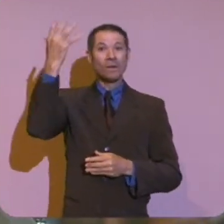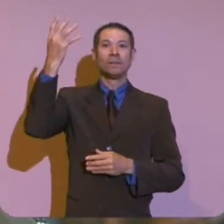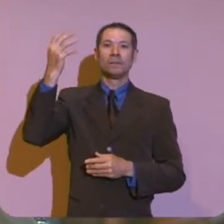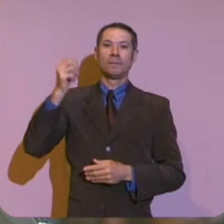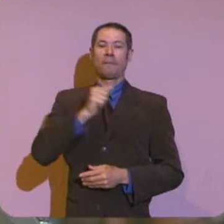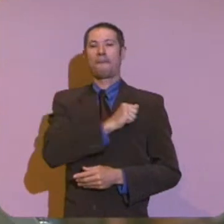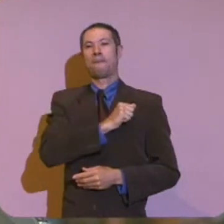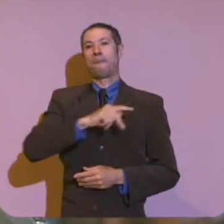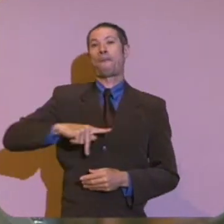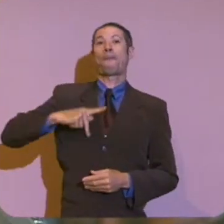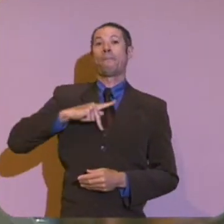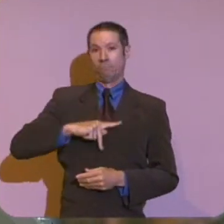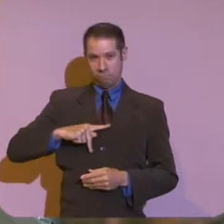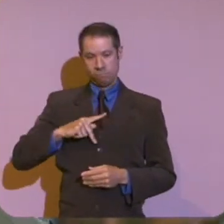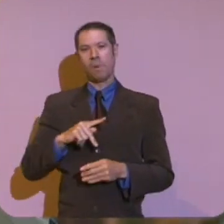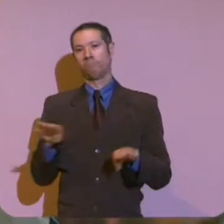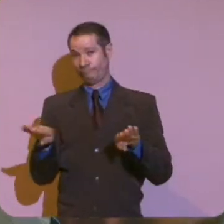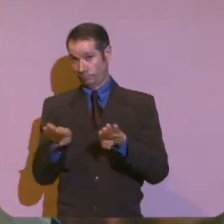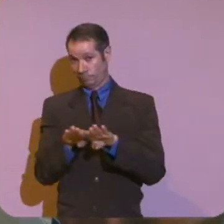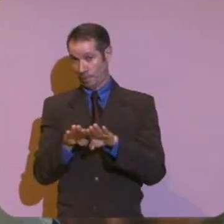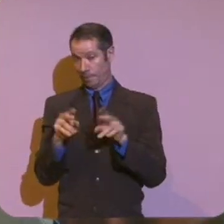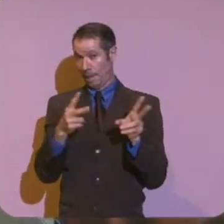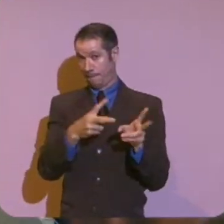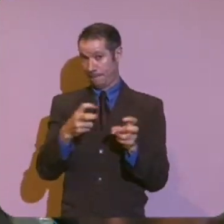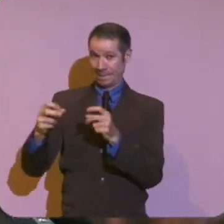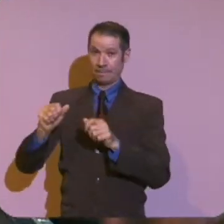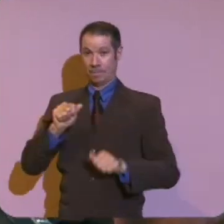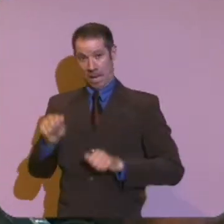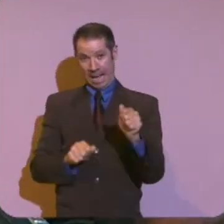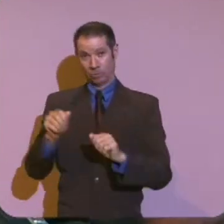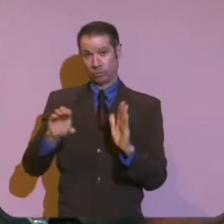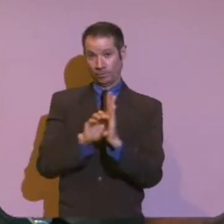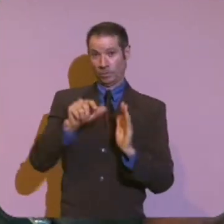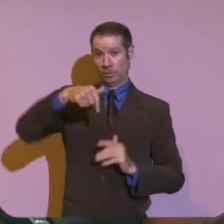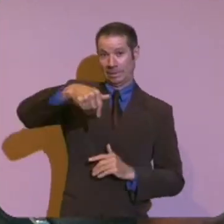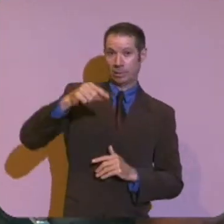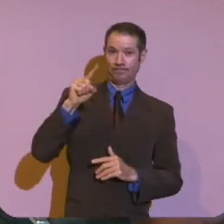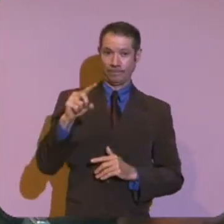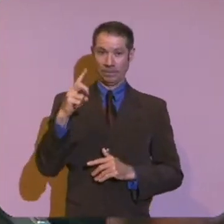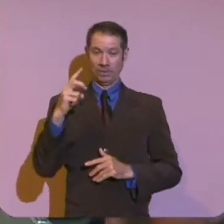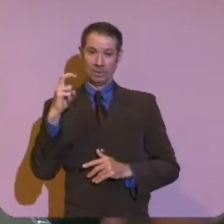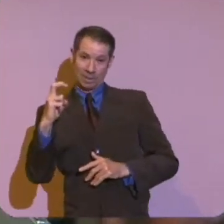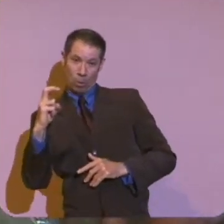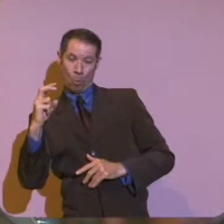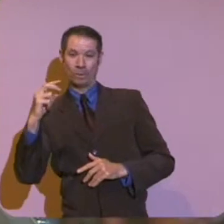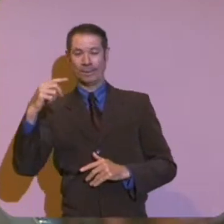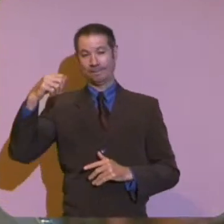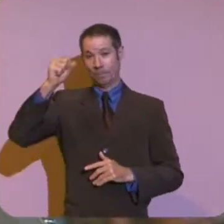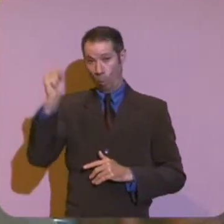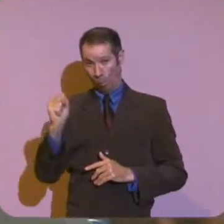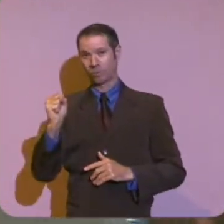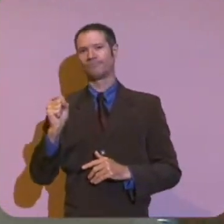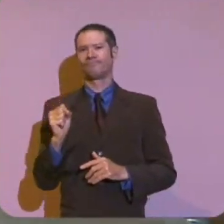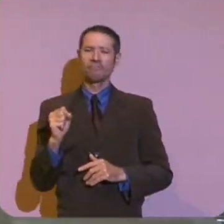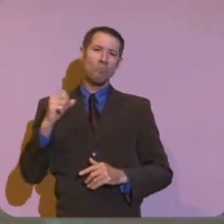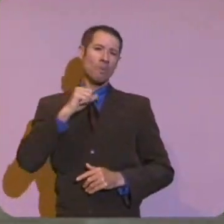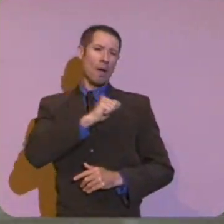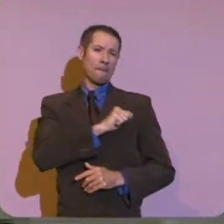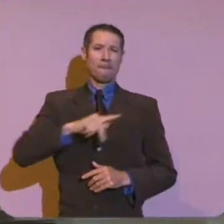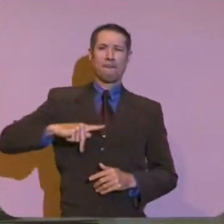apóstolo Paulo. E a gente vai perceber que em Atos 7:58, Paulo ele